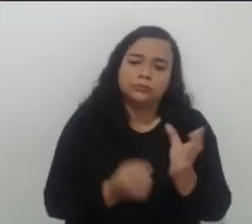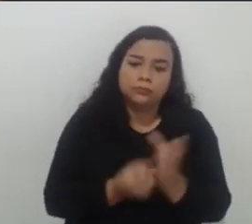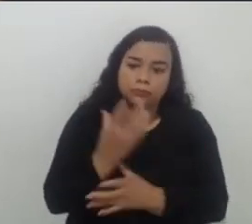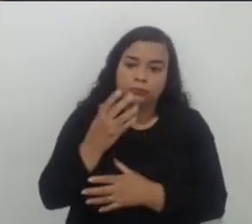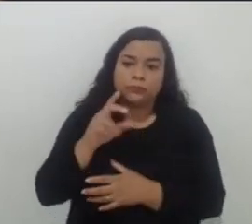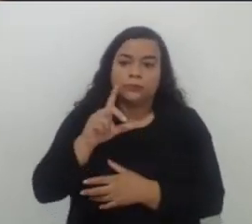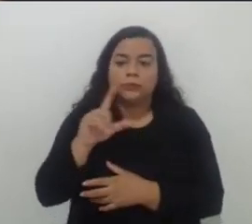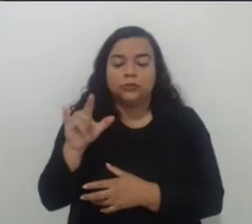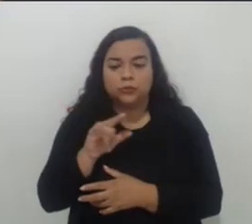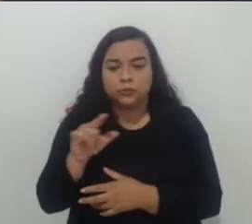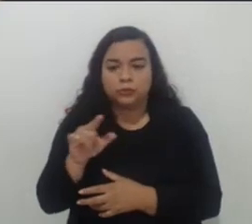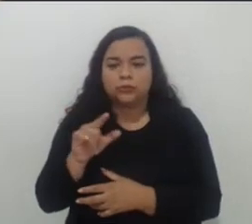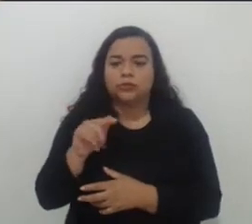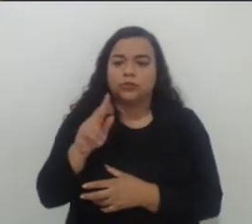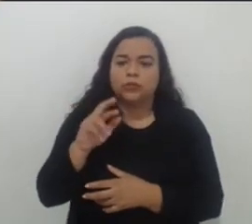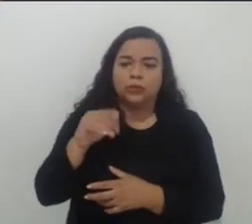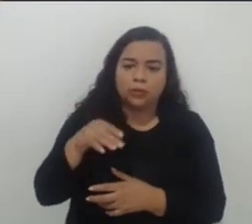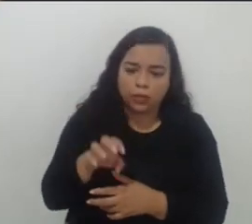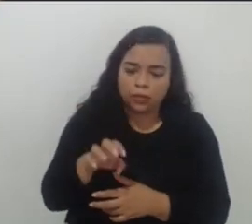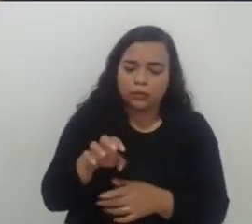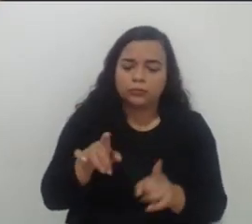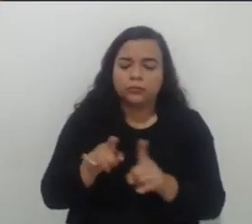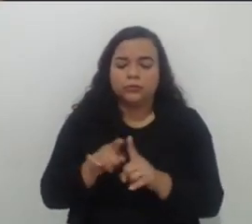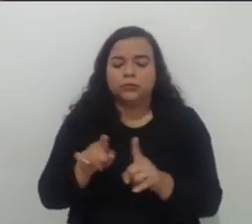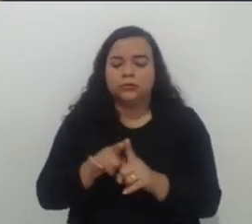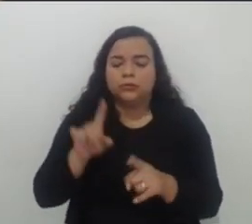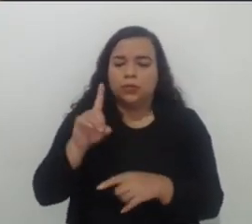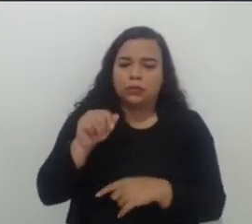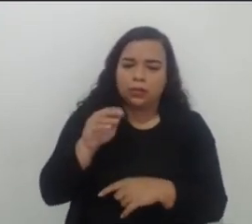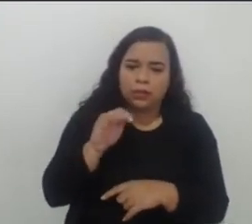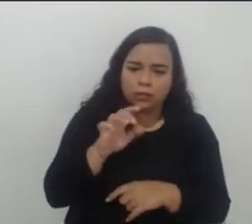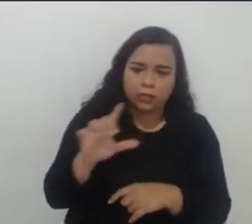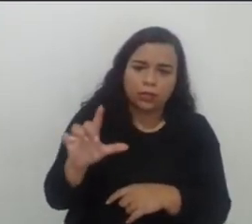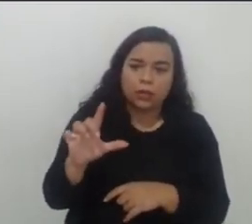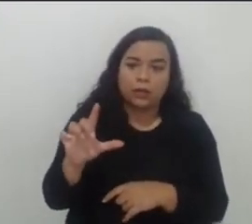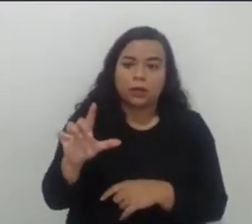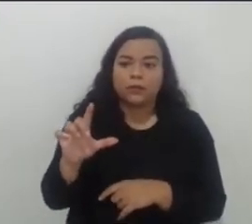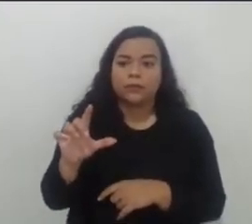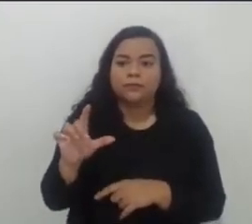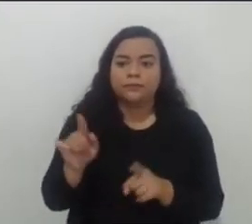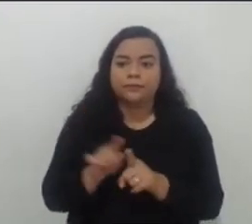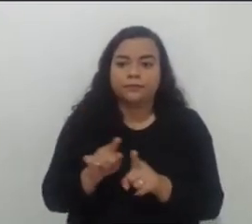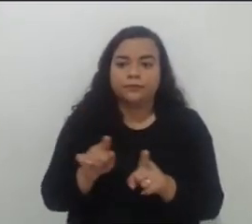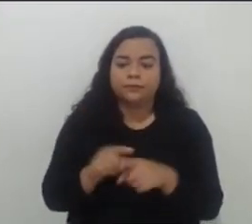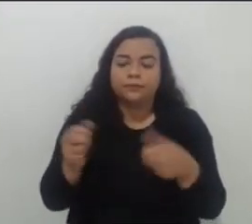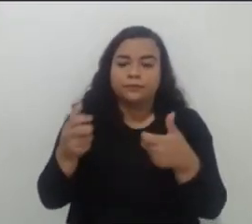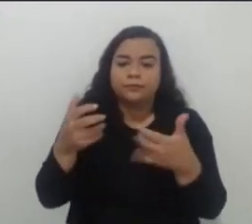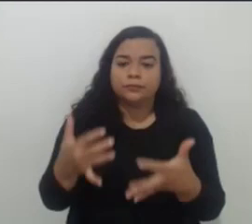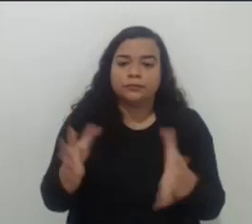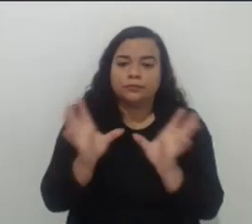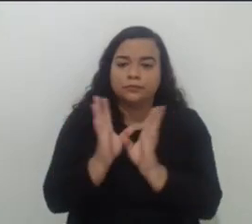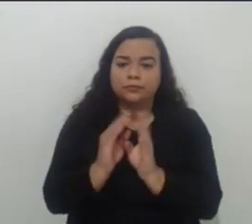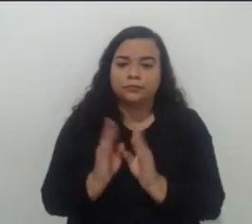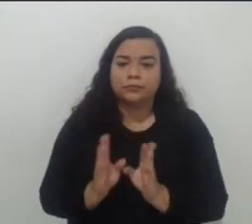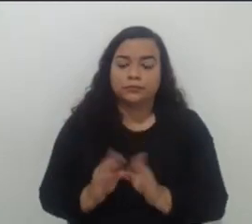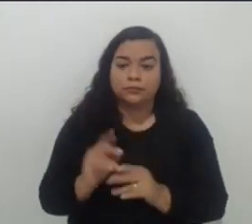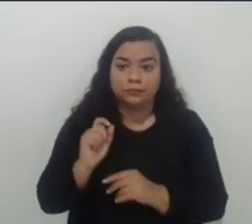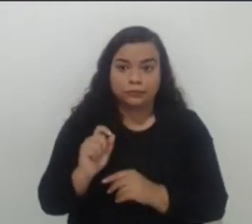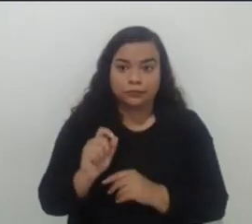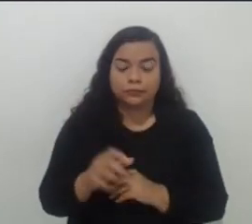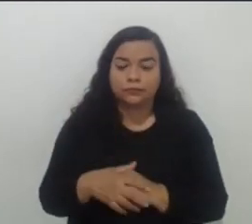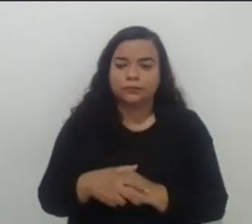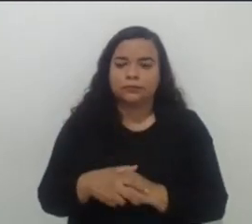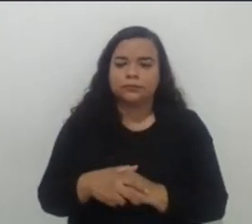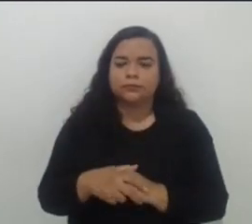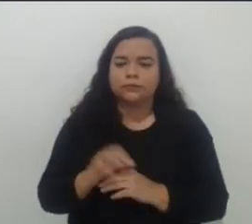Marione e Daniel Mitidiero, que testa as seguintes considerações. se o fato